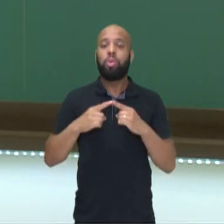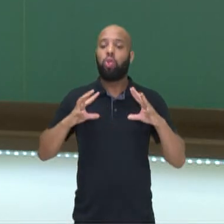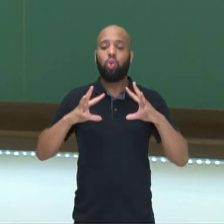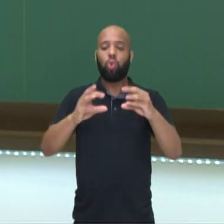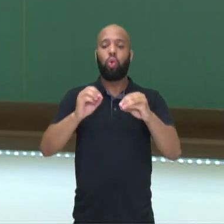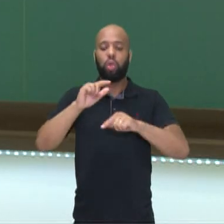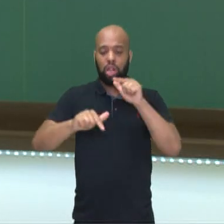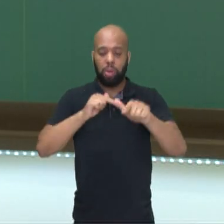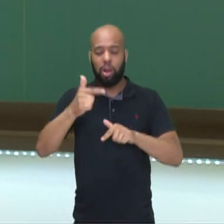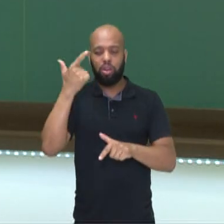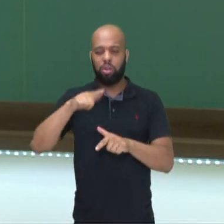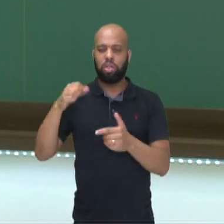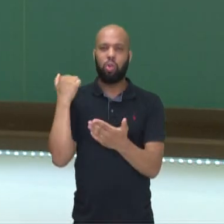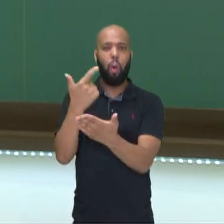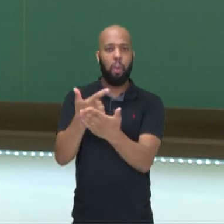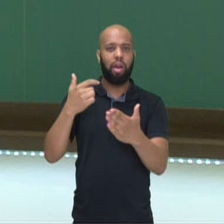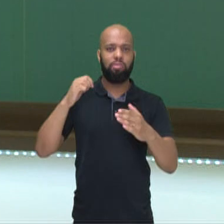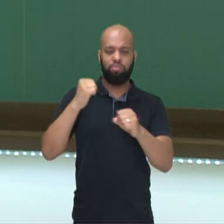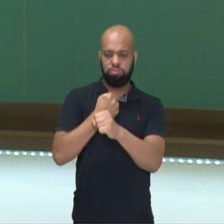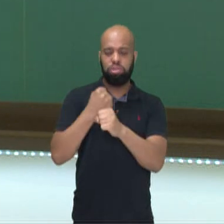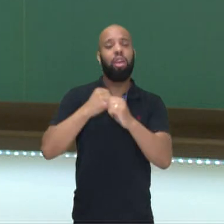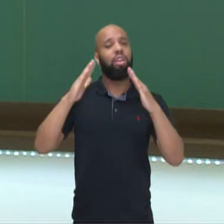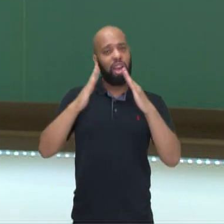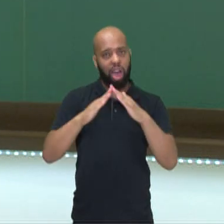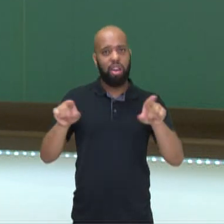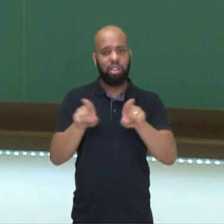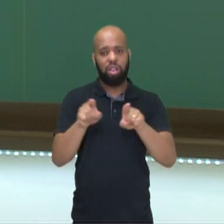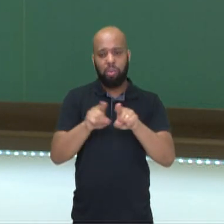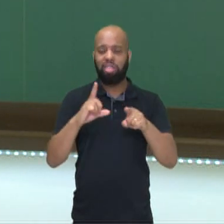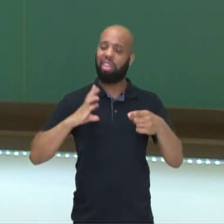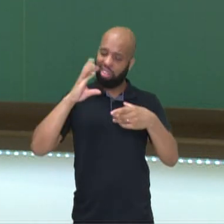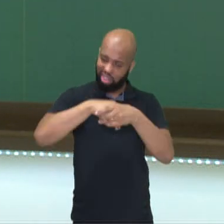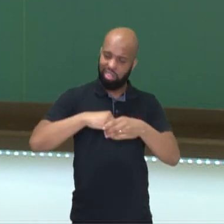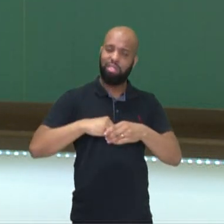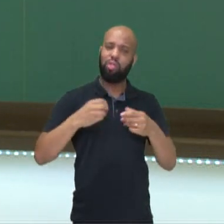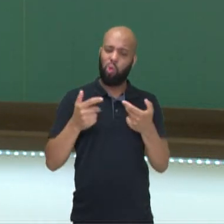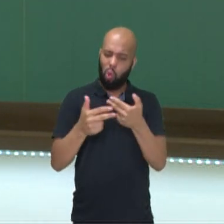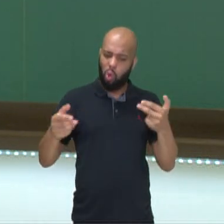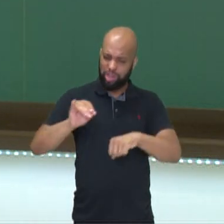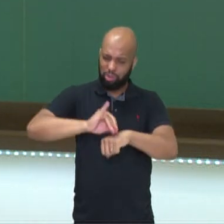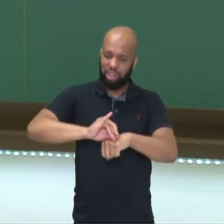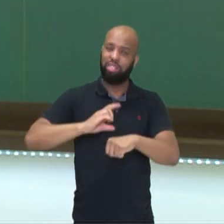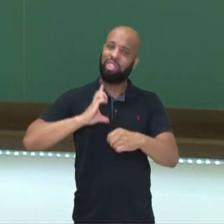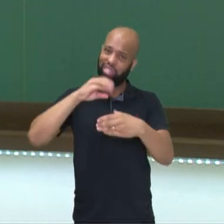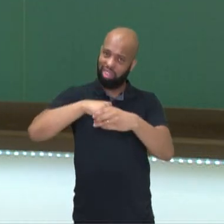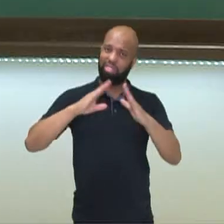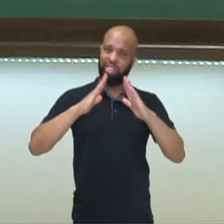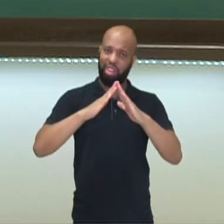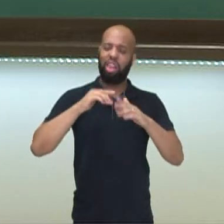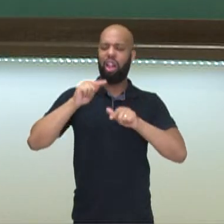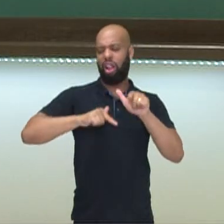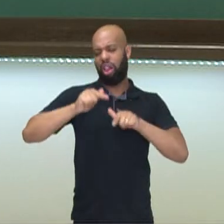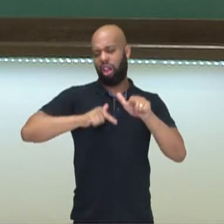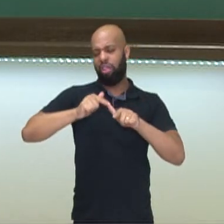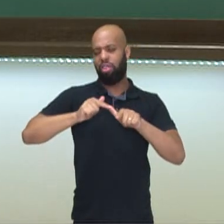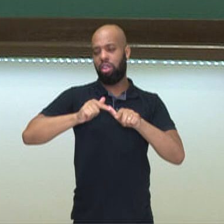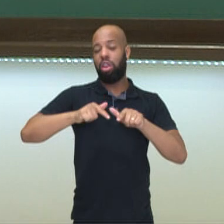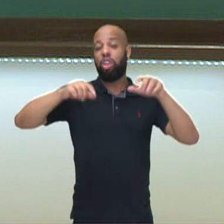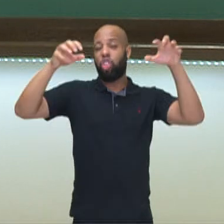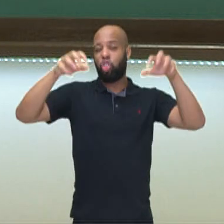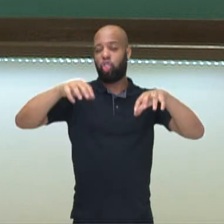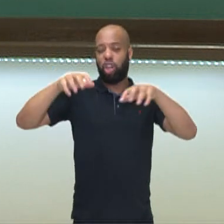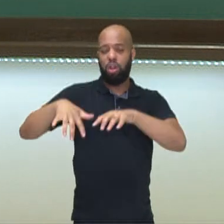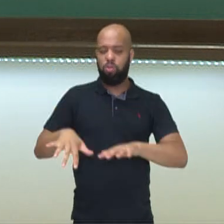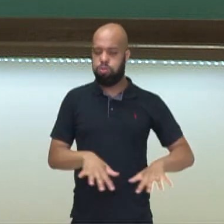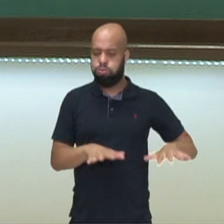para adquirir ali a sua casa, os móveis, e é muito trabalho para isso. Daí chega a enchente